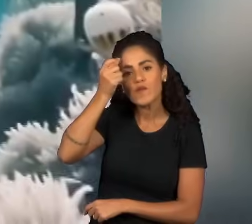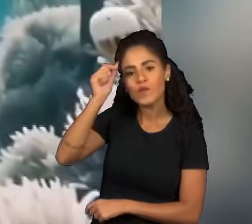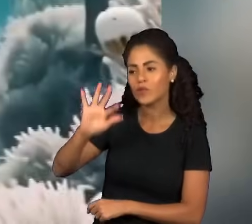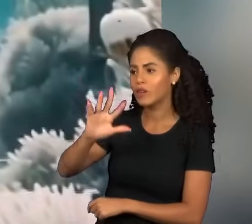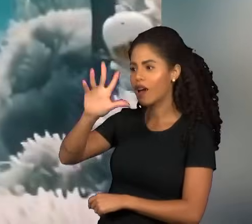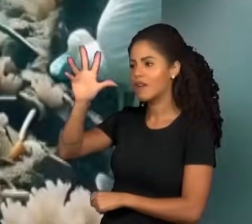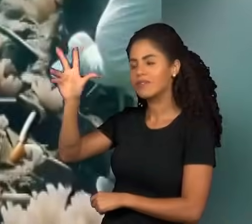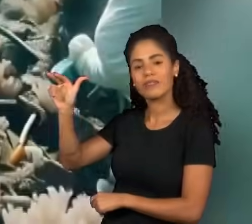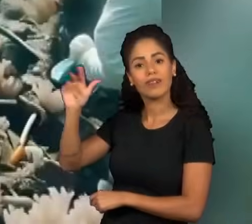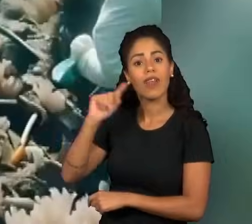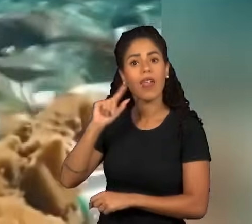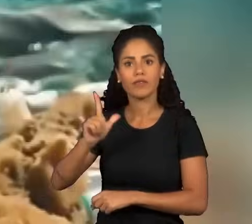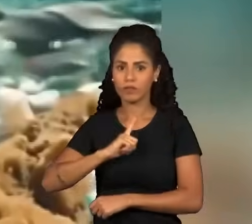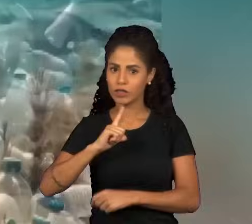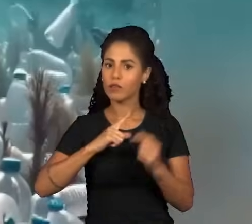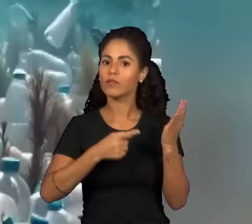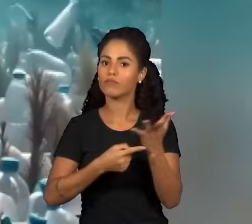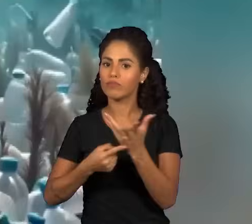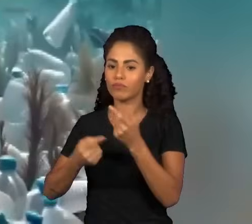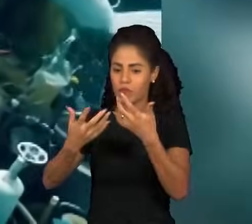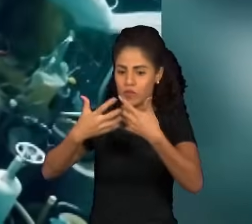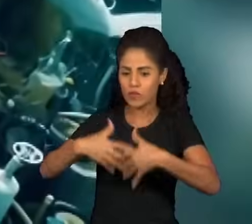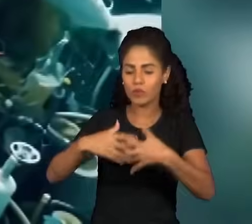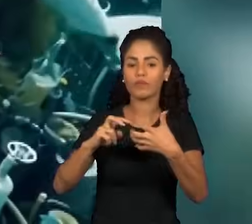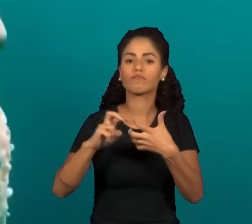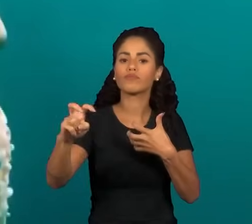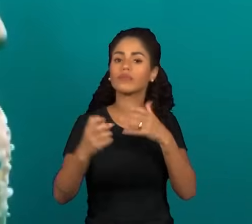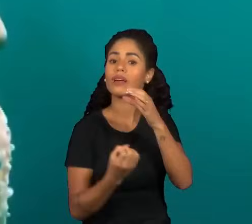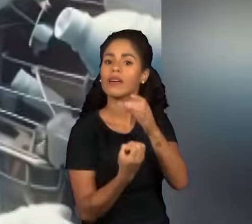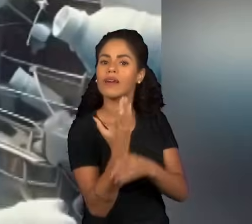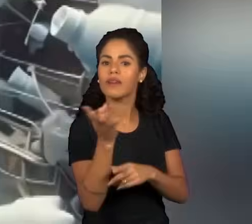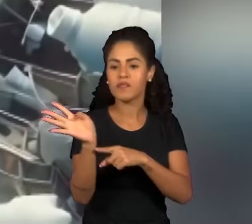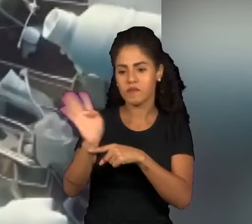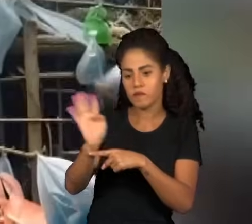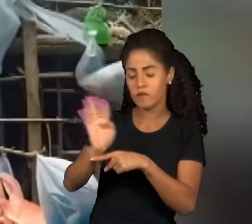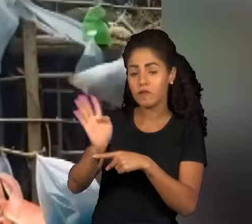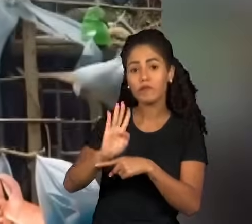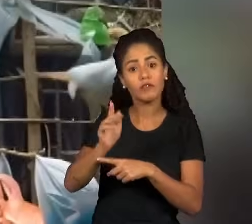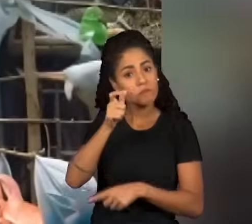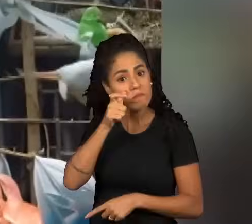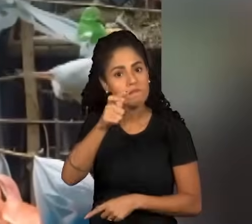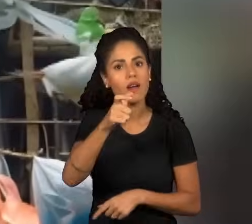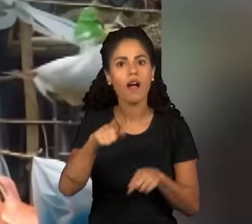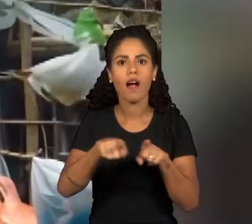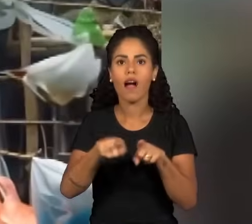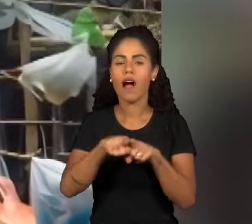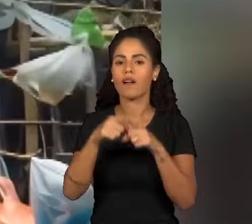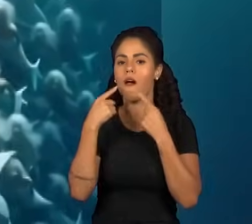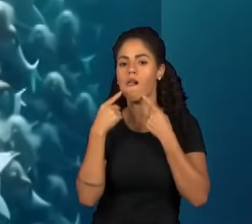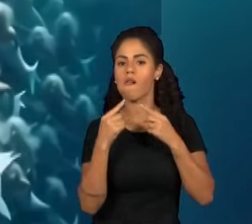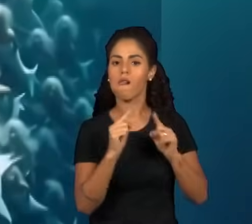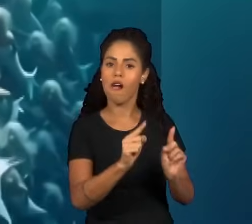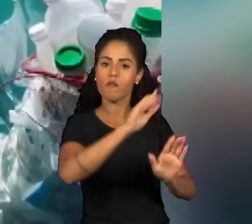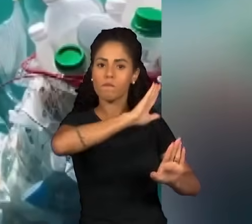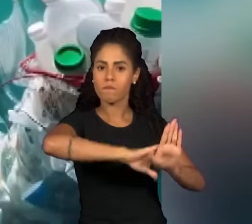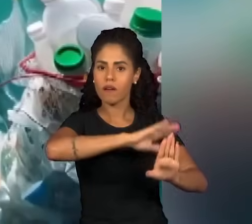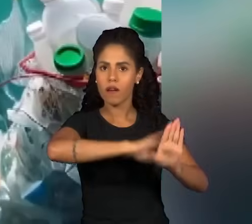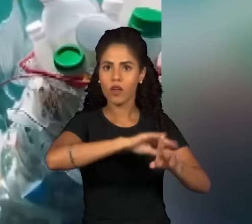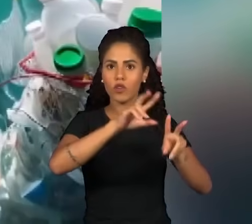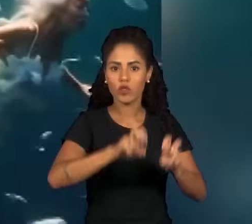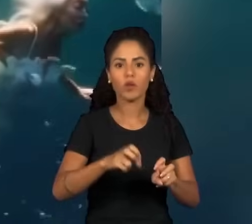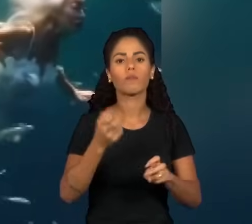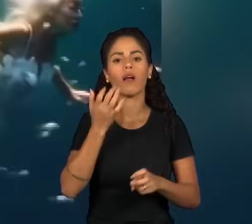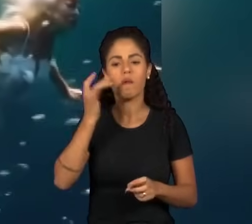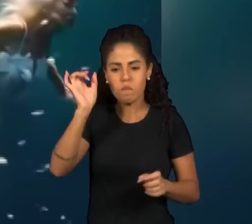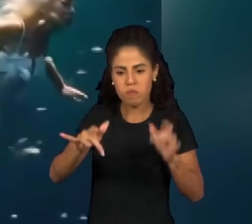por meio da inteligência artificial, cria vídeos surreais, com críticas à humanidade, pela